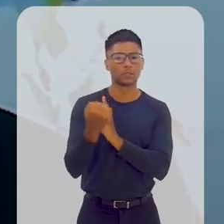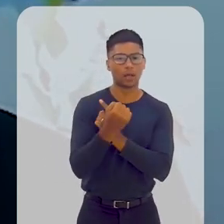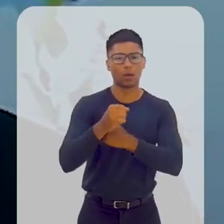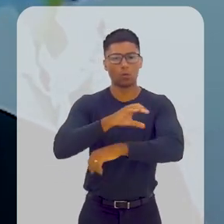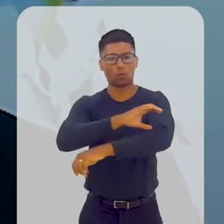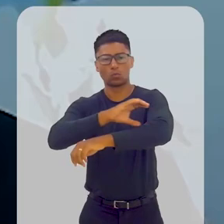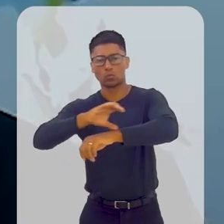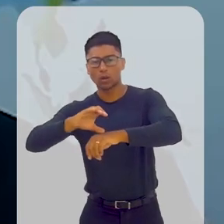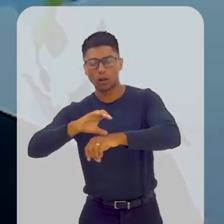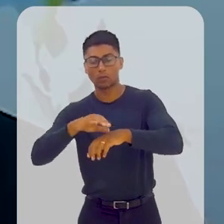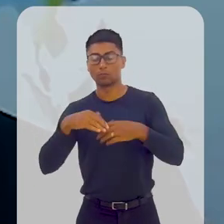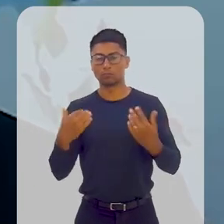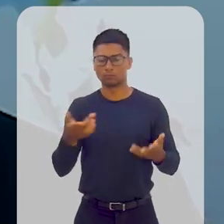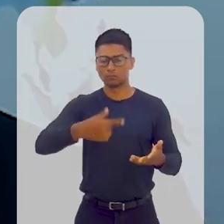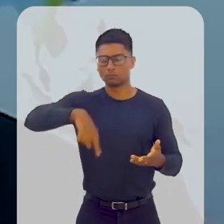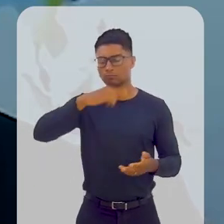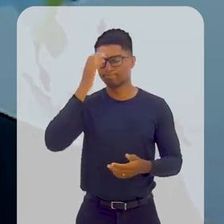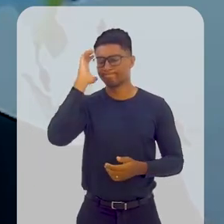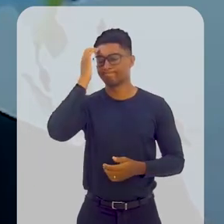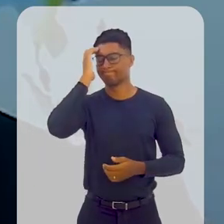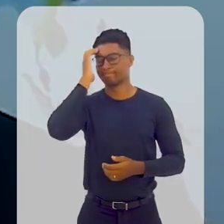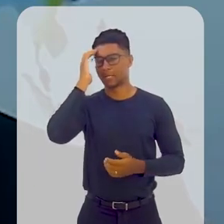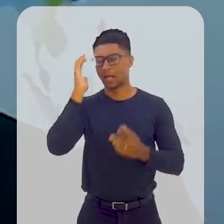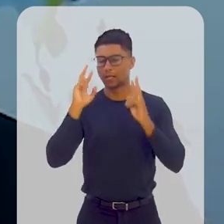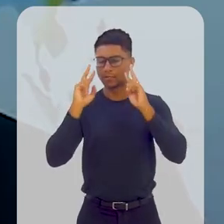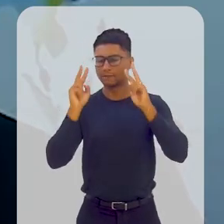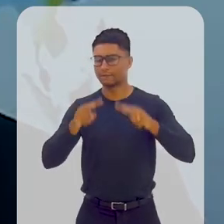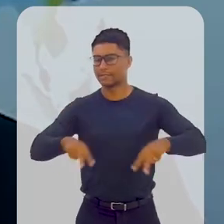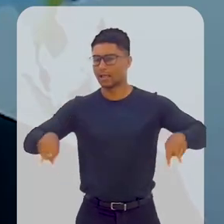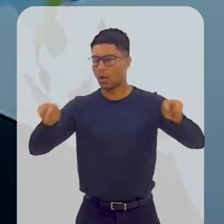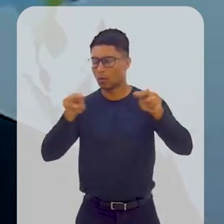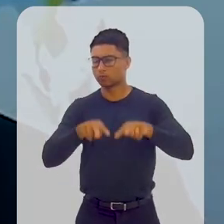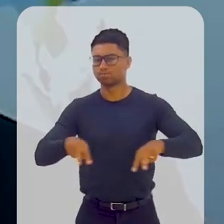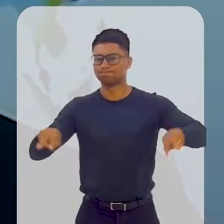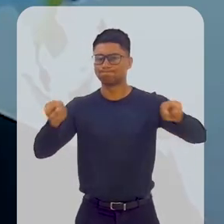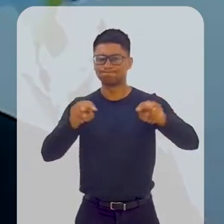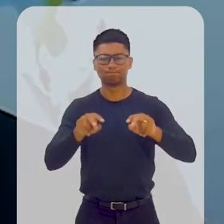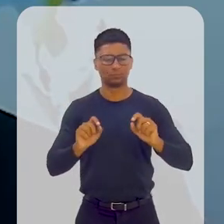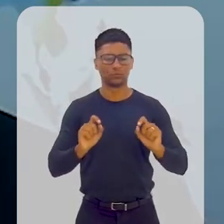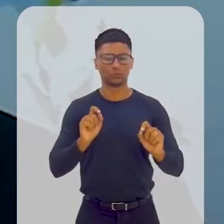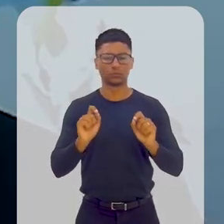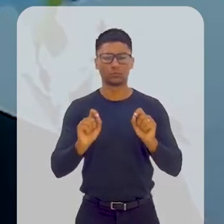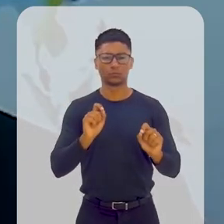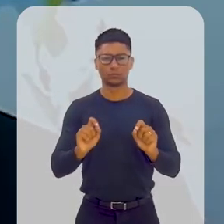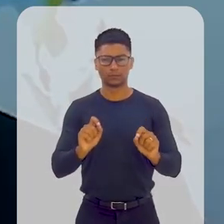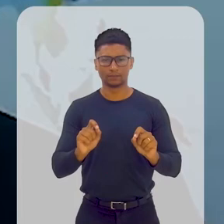nos potencializa e já nos proporciona ter uma visão cada vez mais